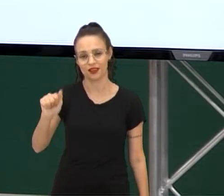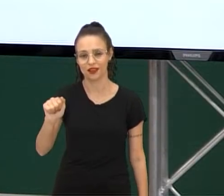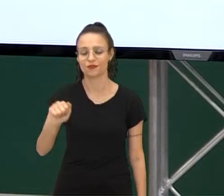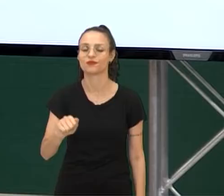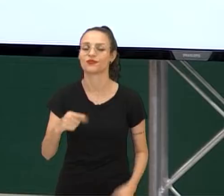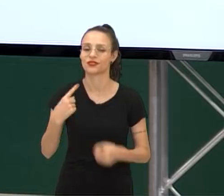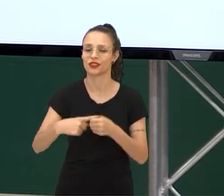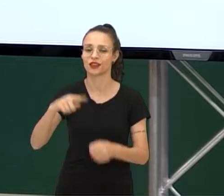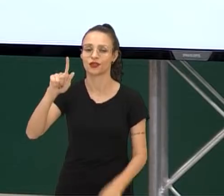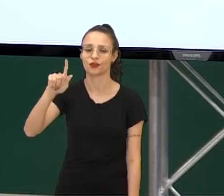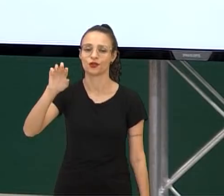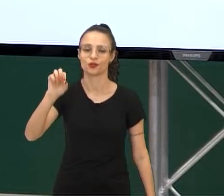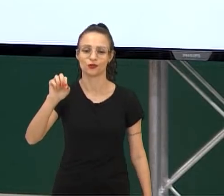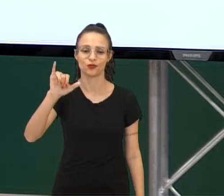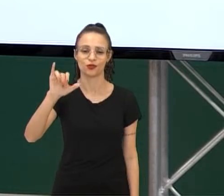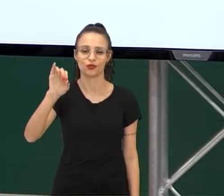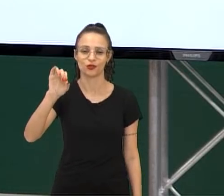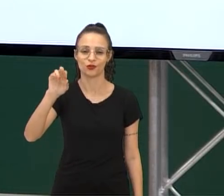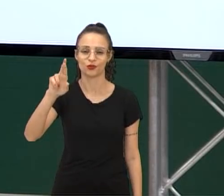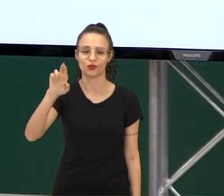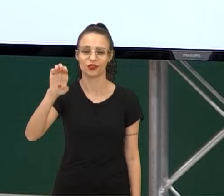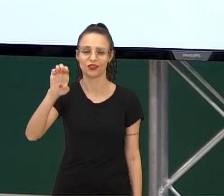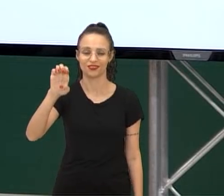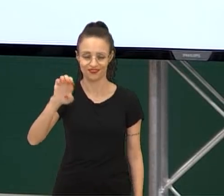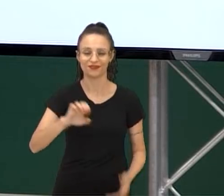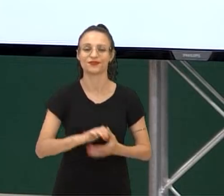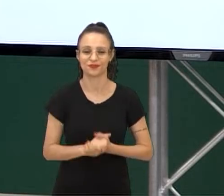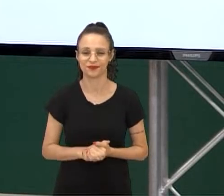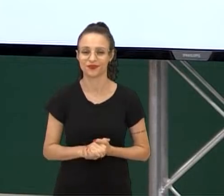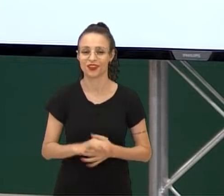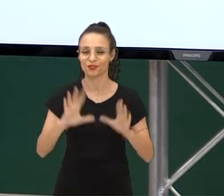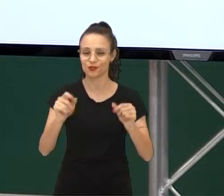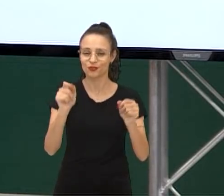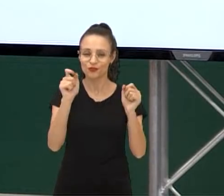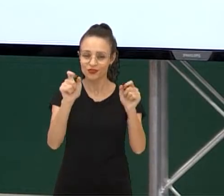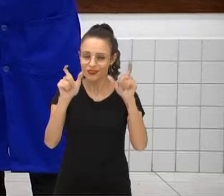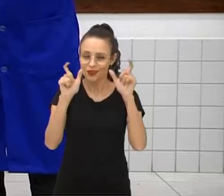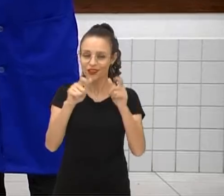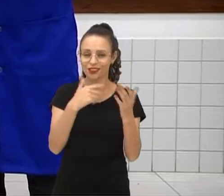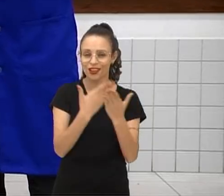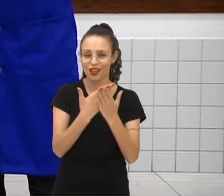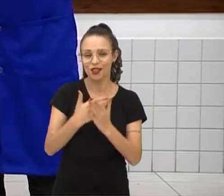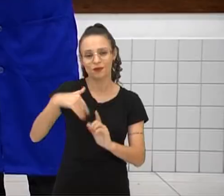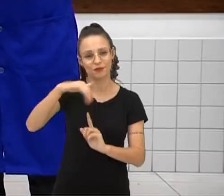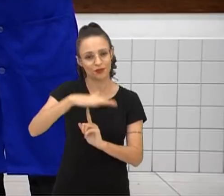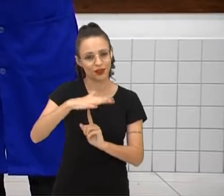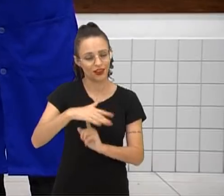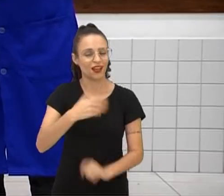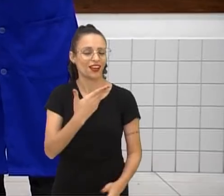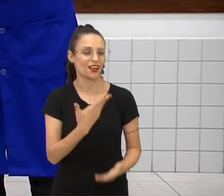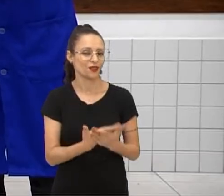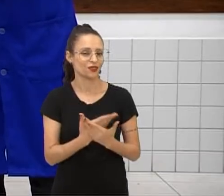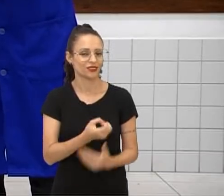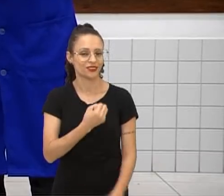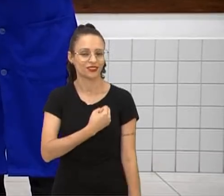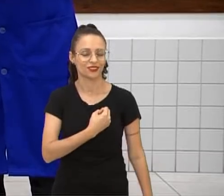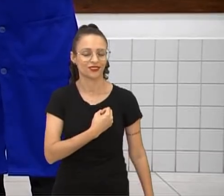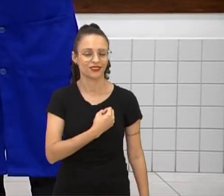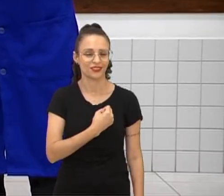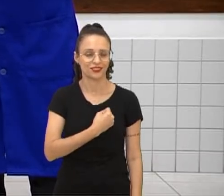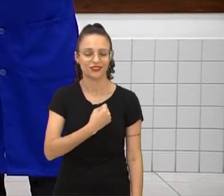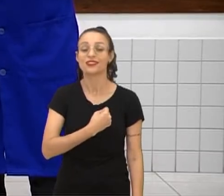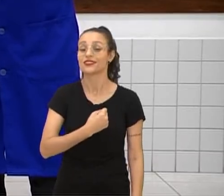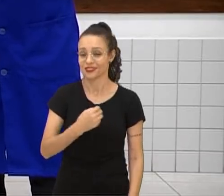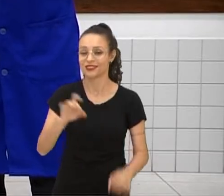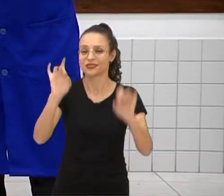para a diretora Amélia, grande abraço a todos vocês que estão ligadinhos aqui no Aula Paraná, aula especial, aula ao vivo, não é,